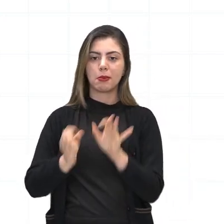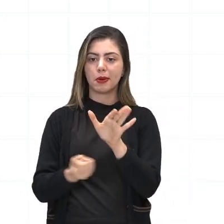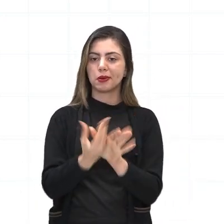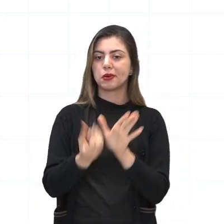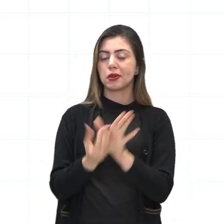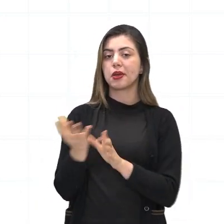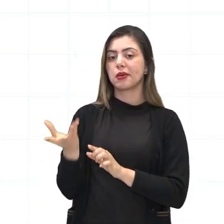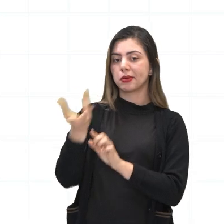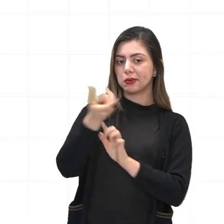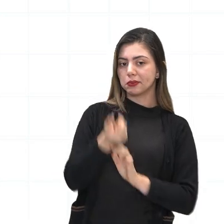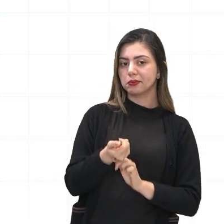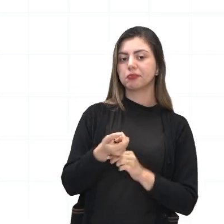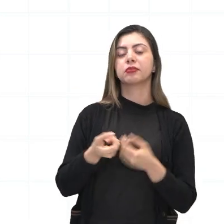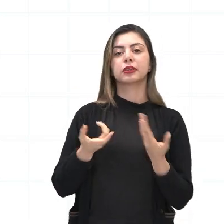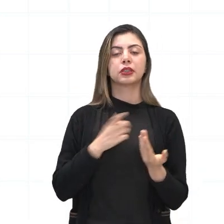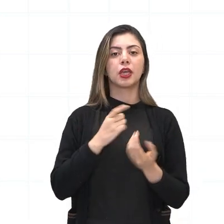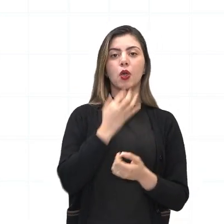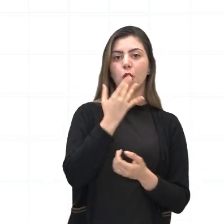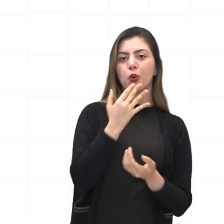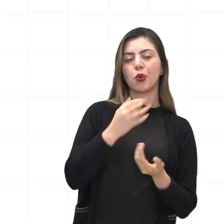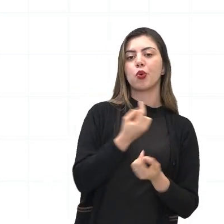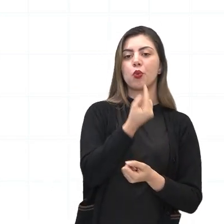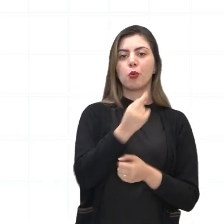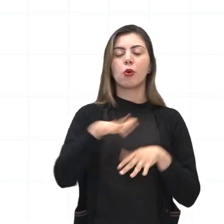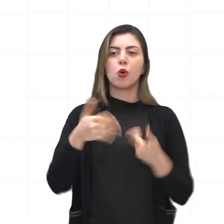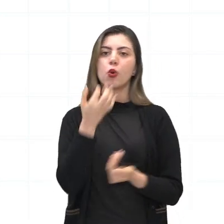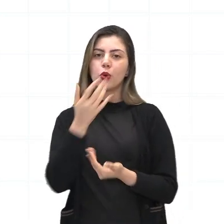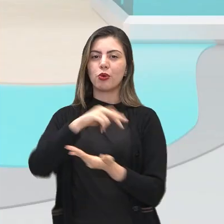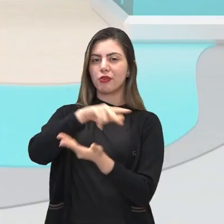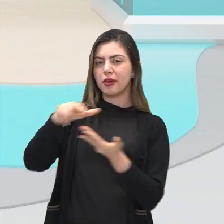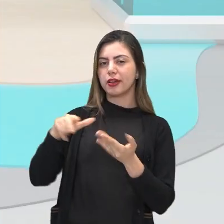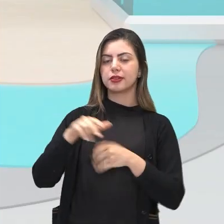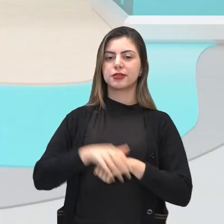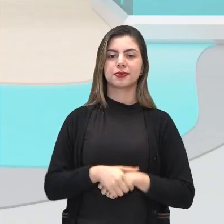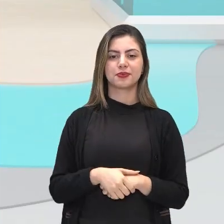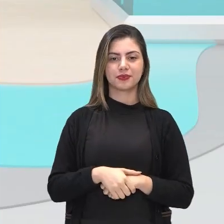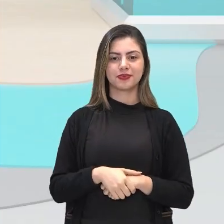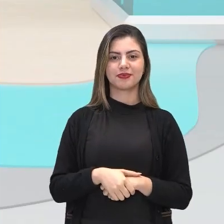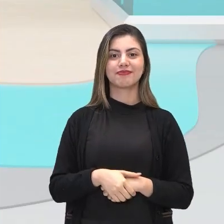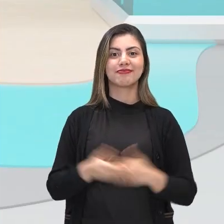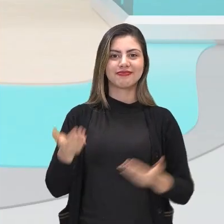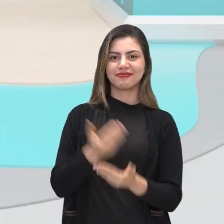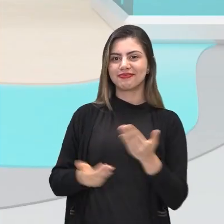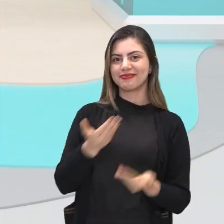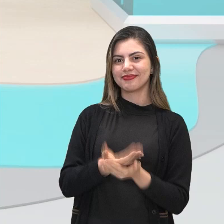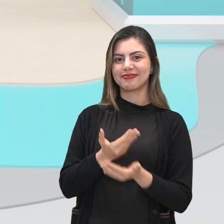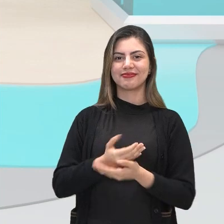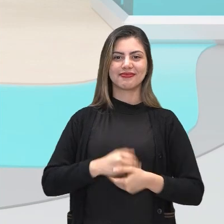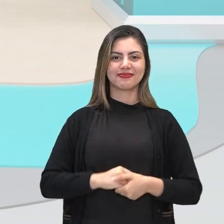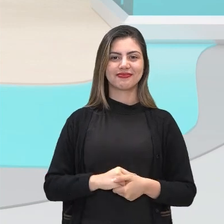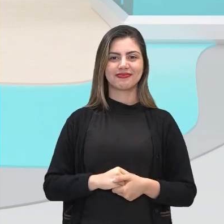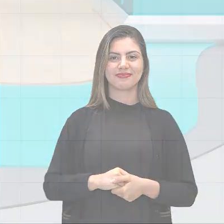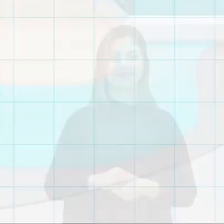produção artística, escala monocromática e policromática. Vamos à aula de hoje?